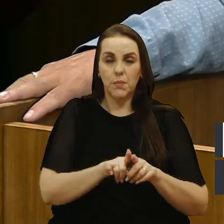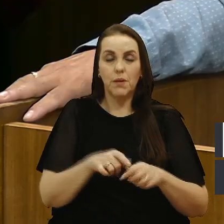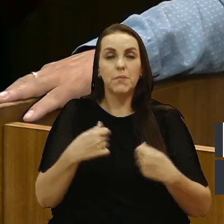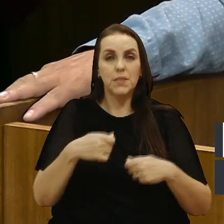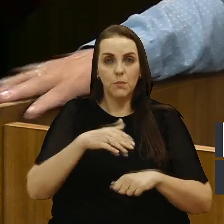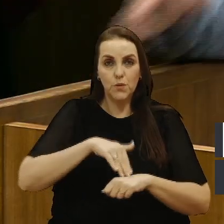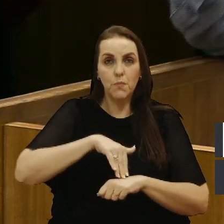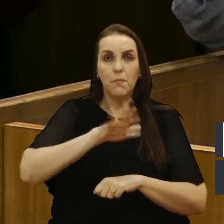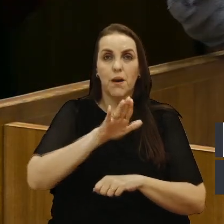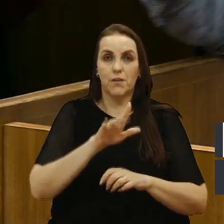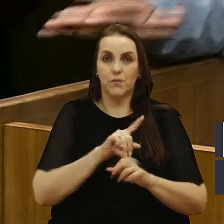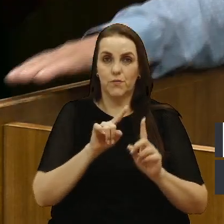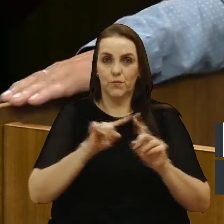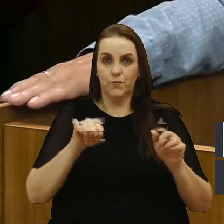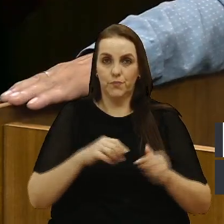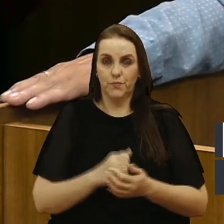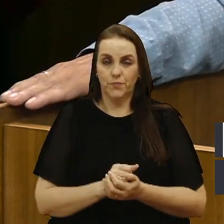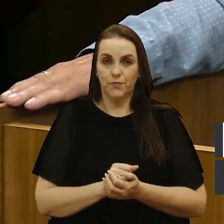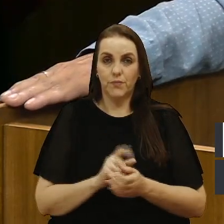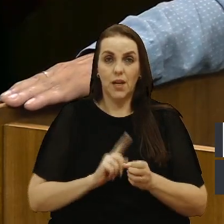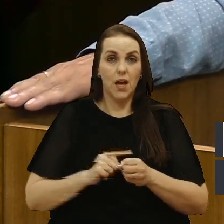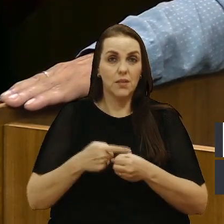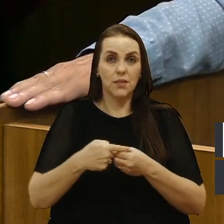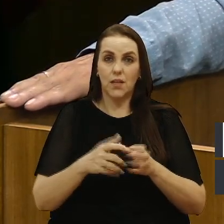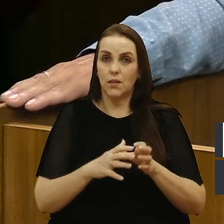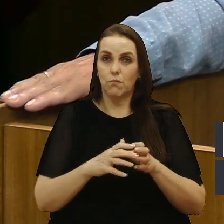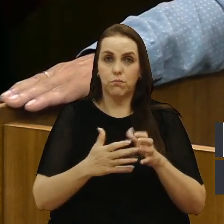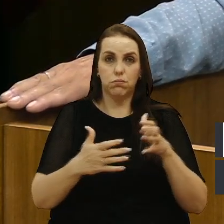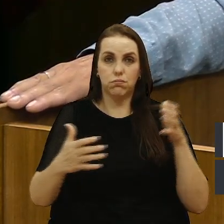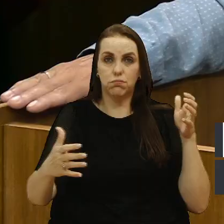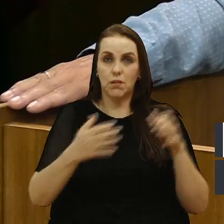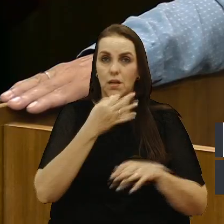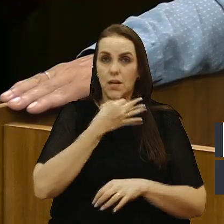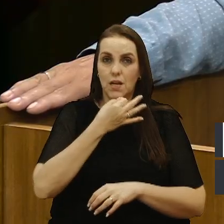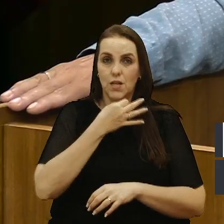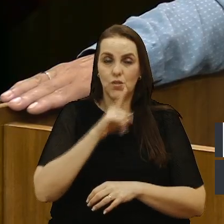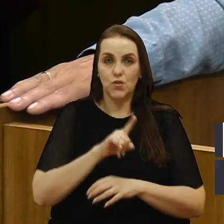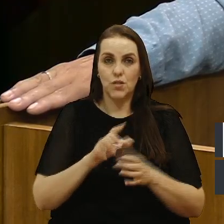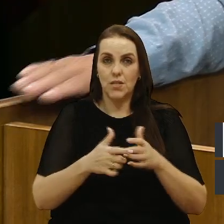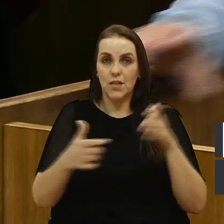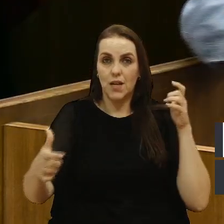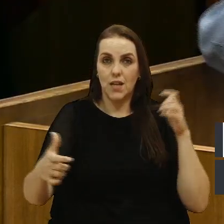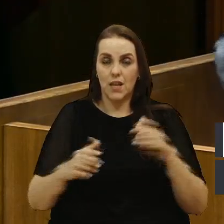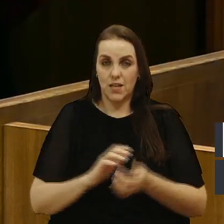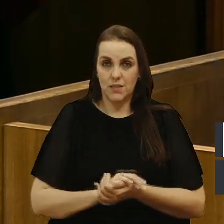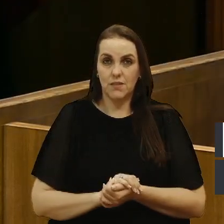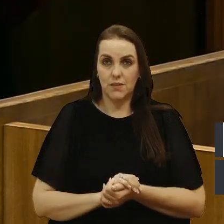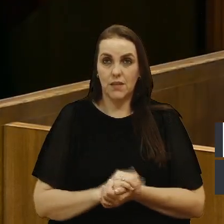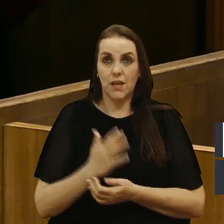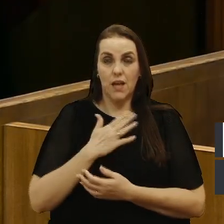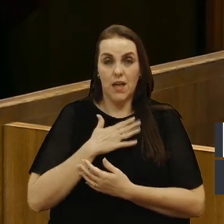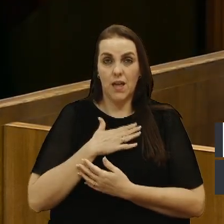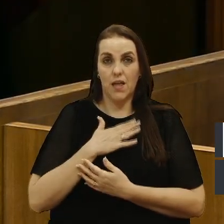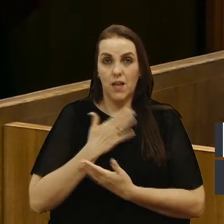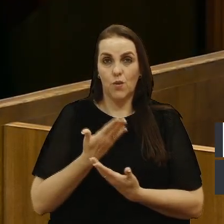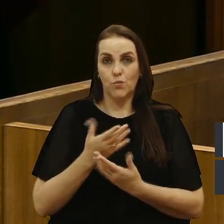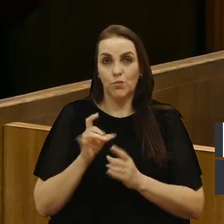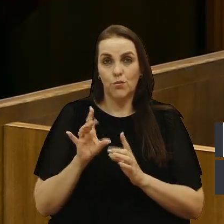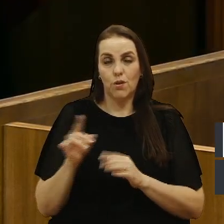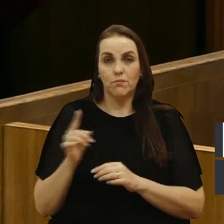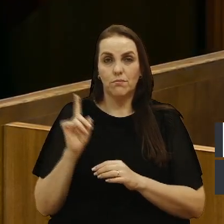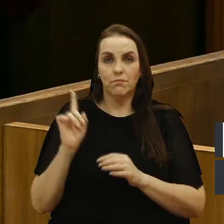efetivo também. Nossa cidade cresce. Caxias do Sul é uma cidade que cresce muito. Eu sou apenas